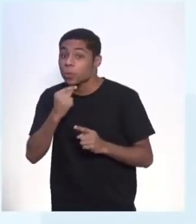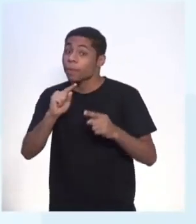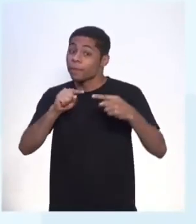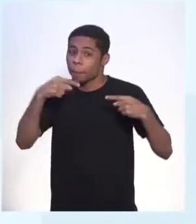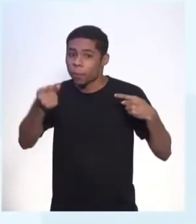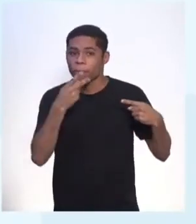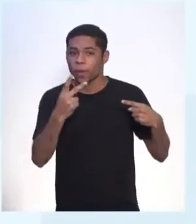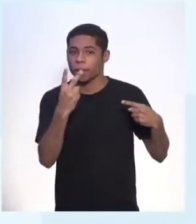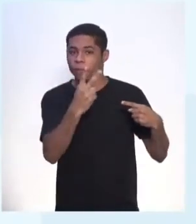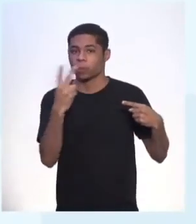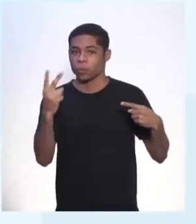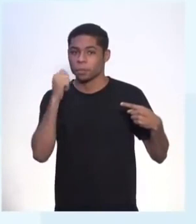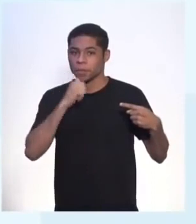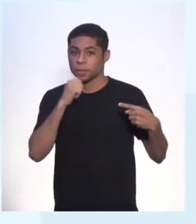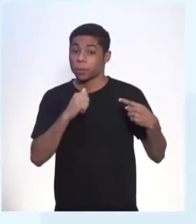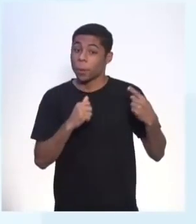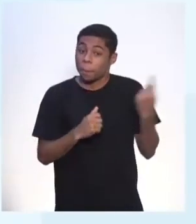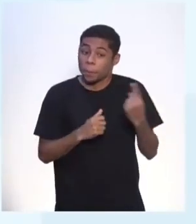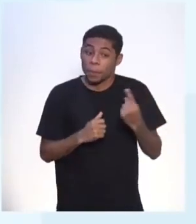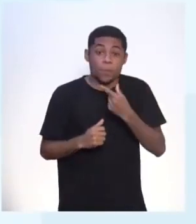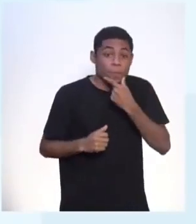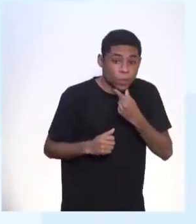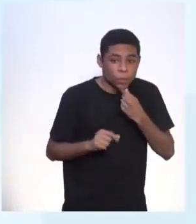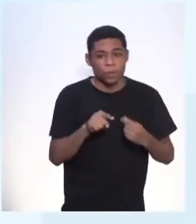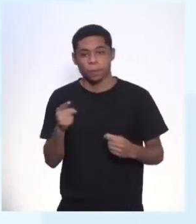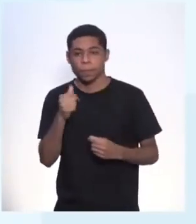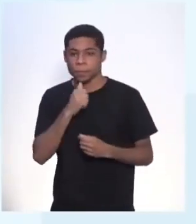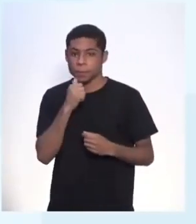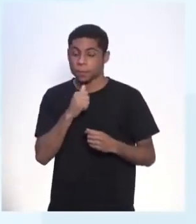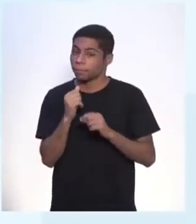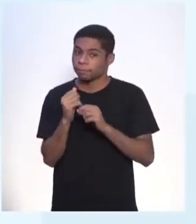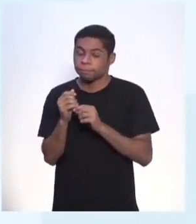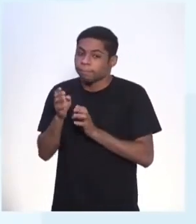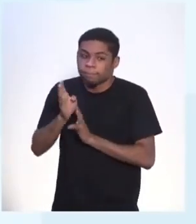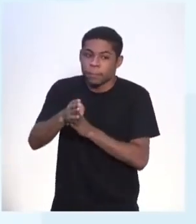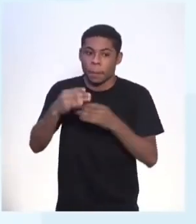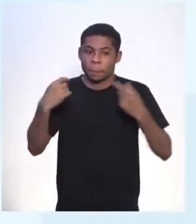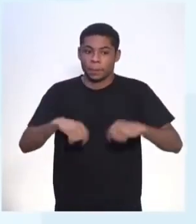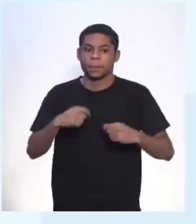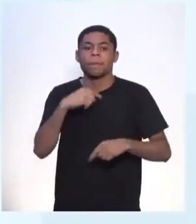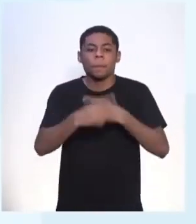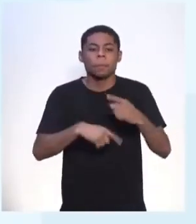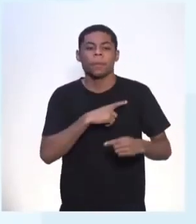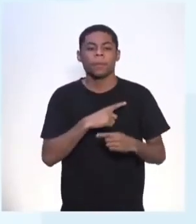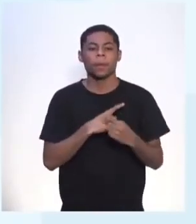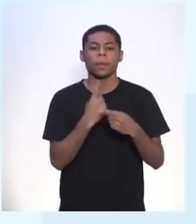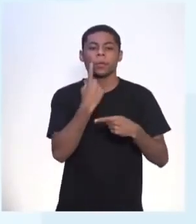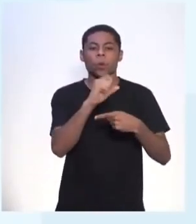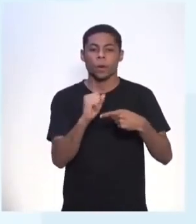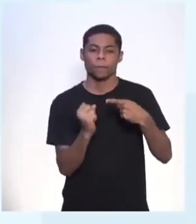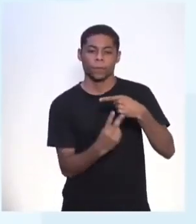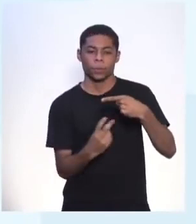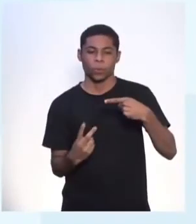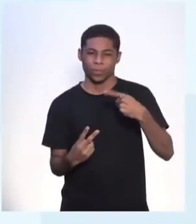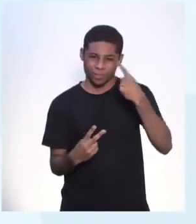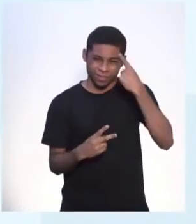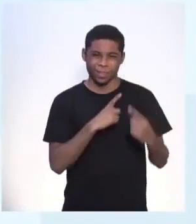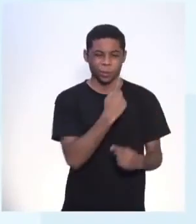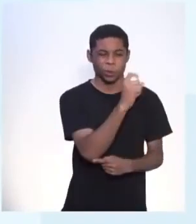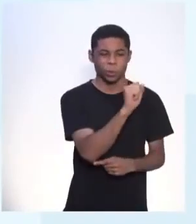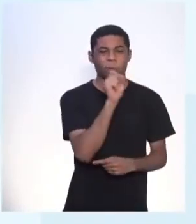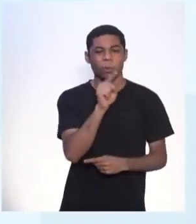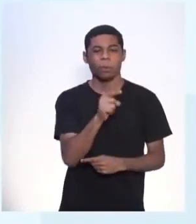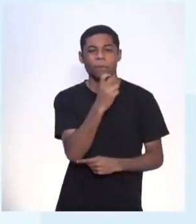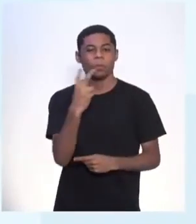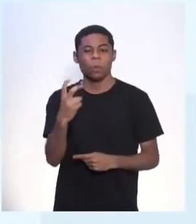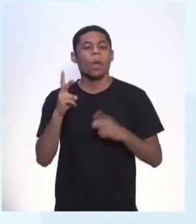importante. importantíssimo, É 18 dividido por 22, e aqui, ó, ou 18 sobre 22 na forma fracionária, que